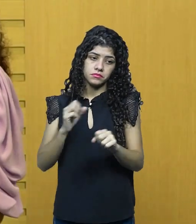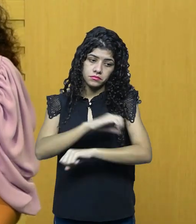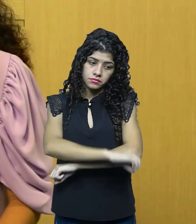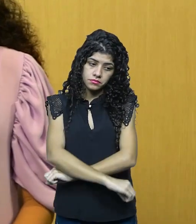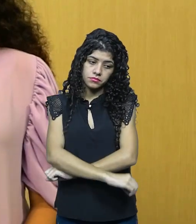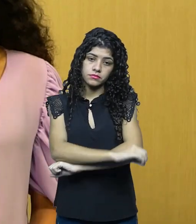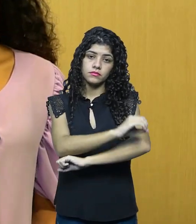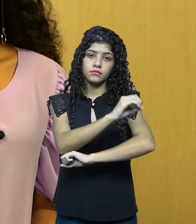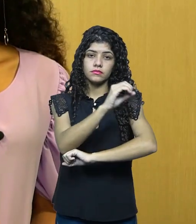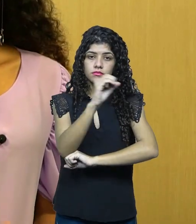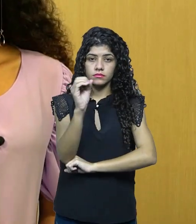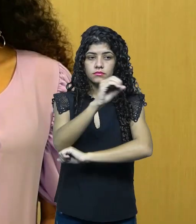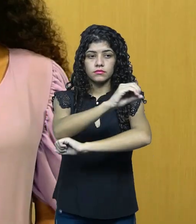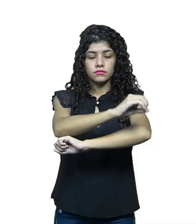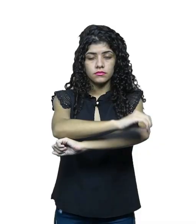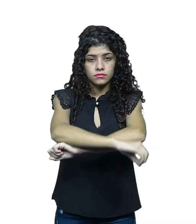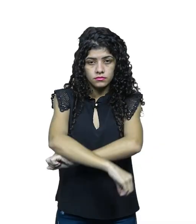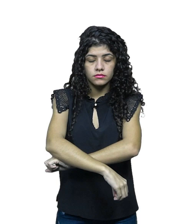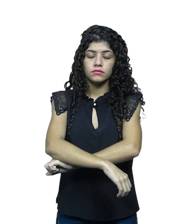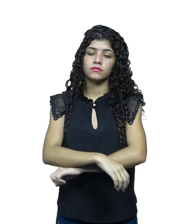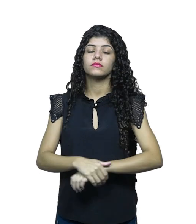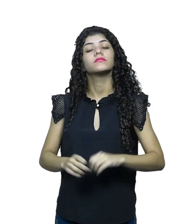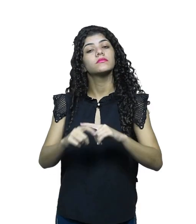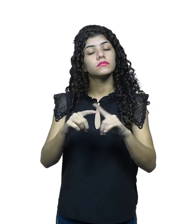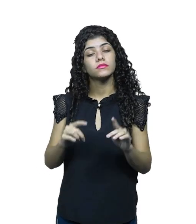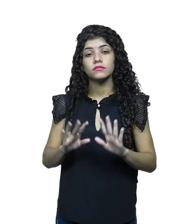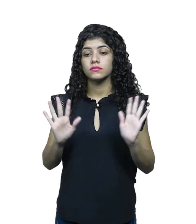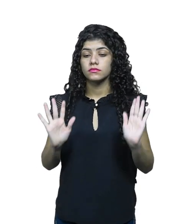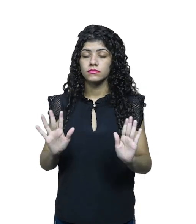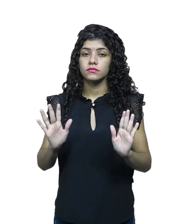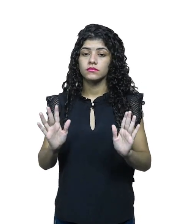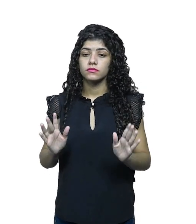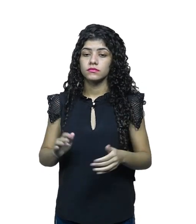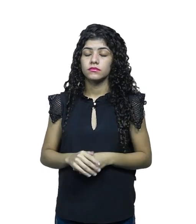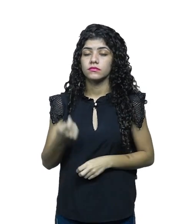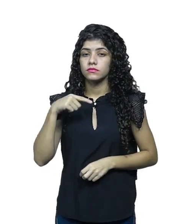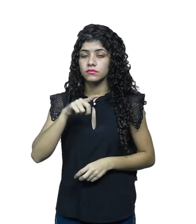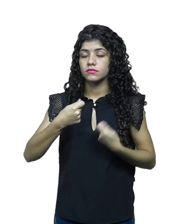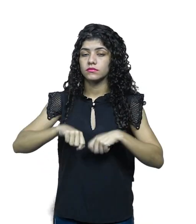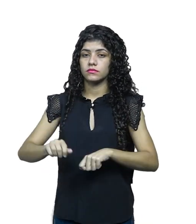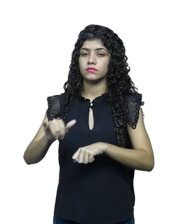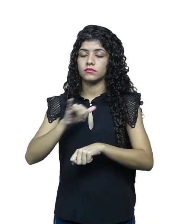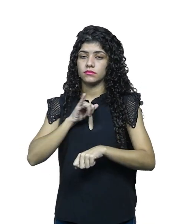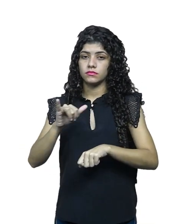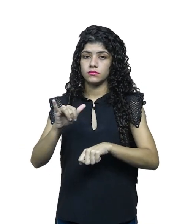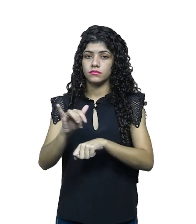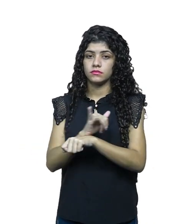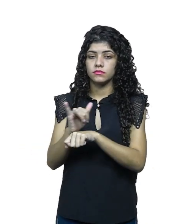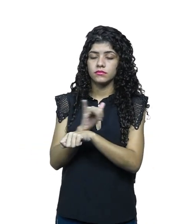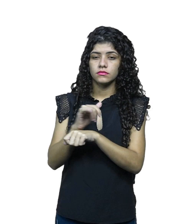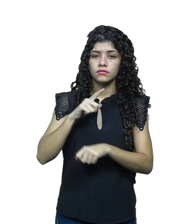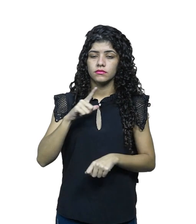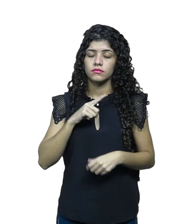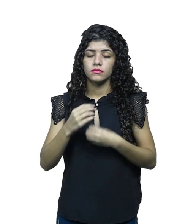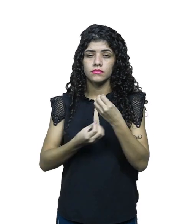Só que tem outros também. Posso colocar amanhecer, crepúsculo, anoitecer, entardecer. Mas, gente, isso é outra coisa que